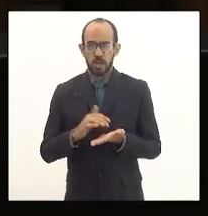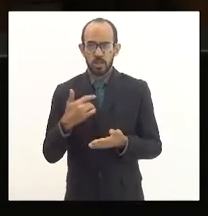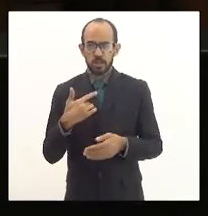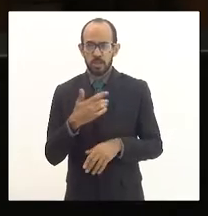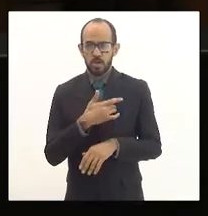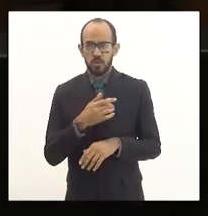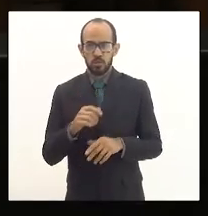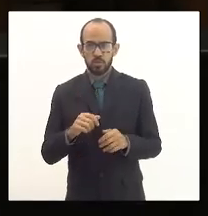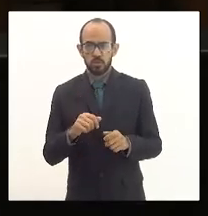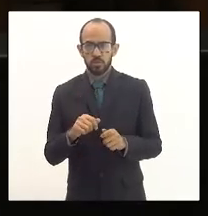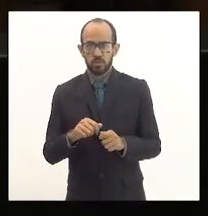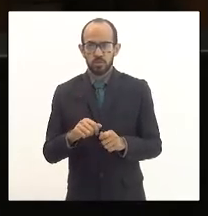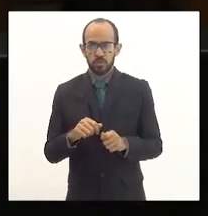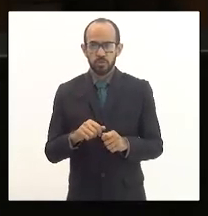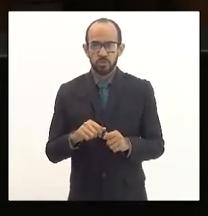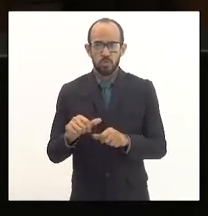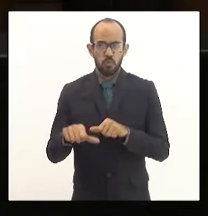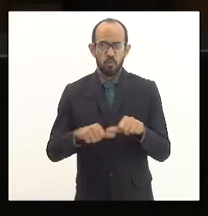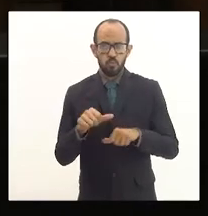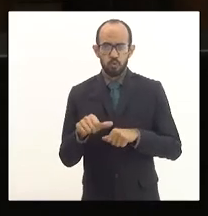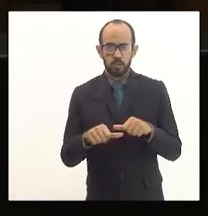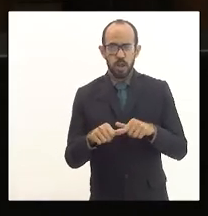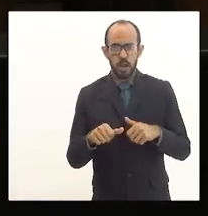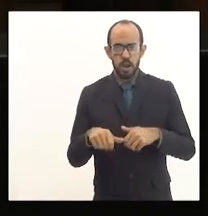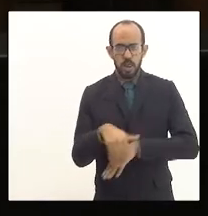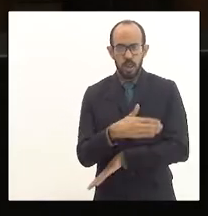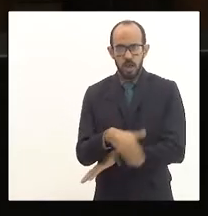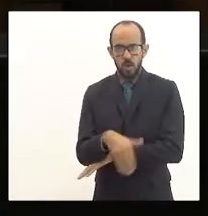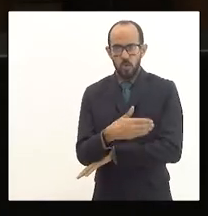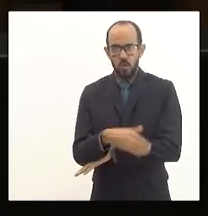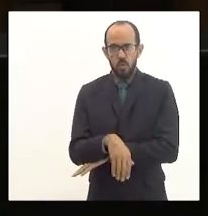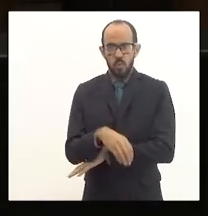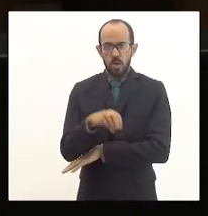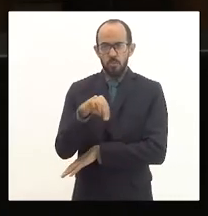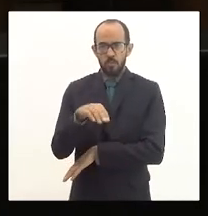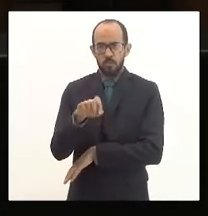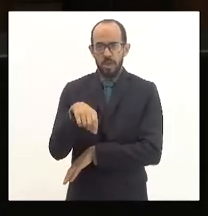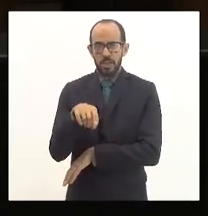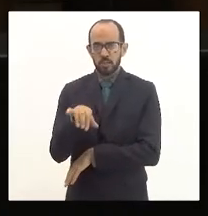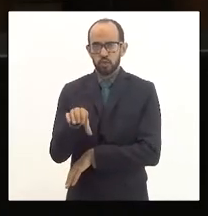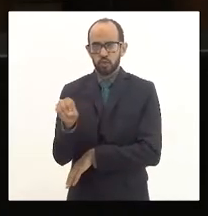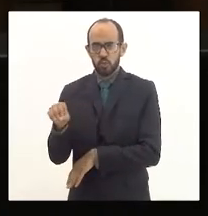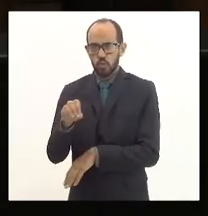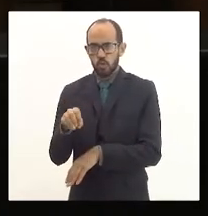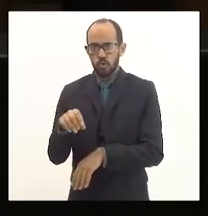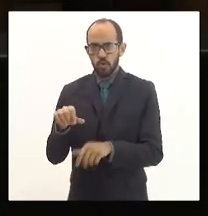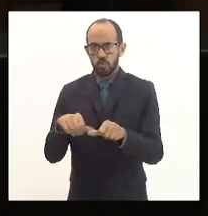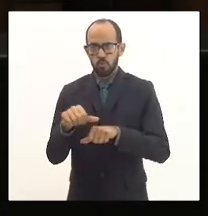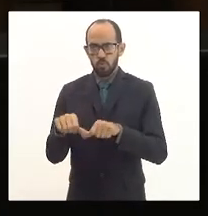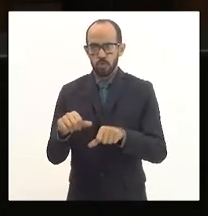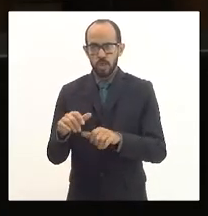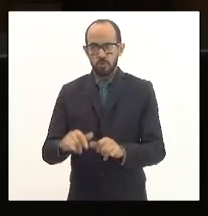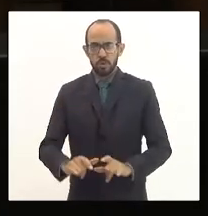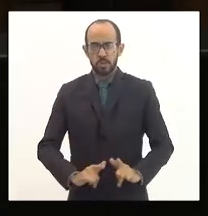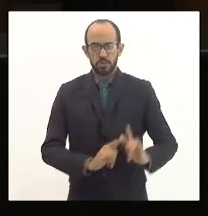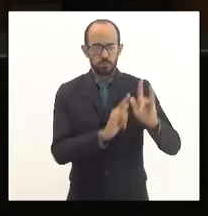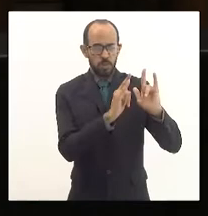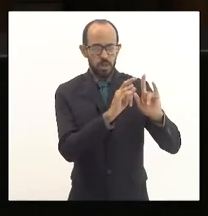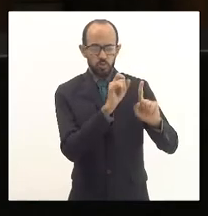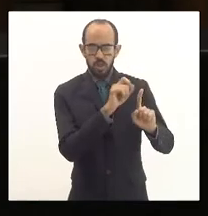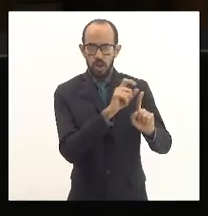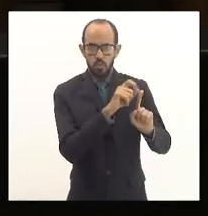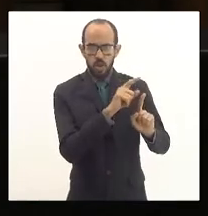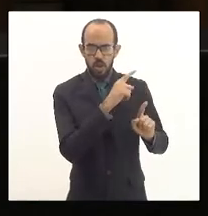Saúde sair aqui da Rua México e ir para este prédio alugado